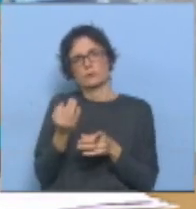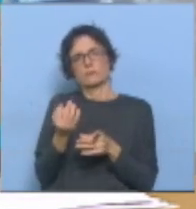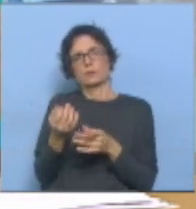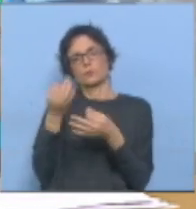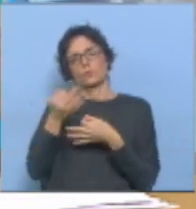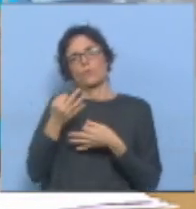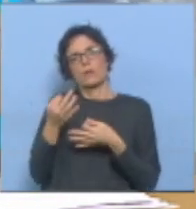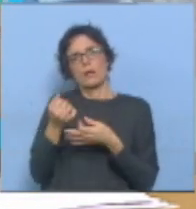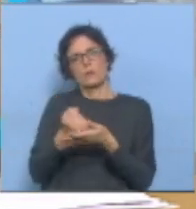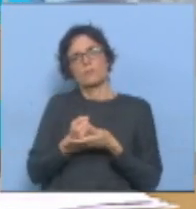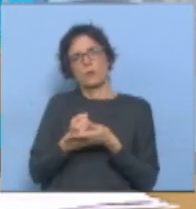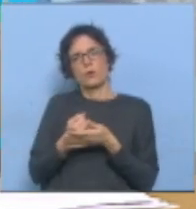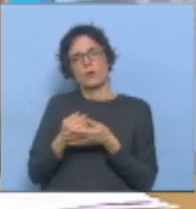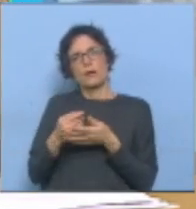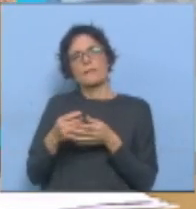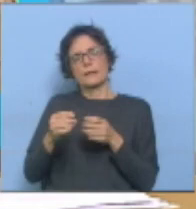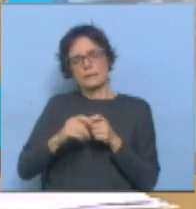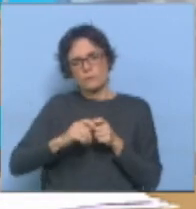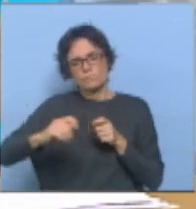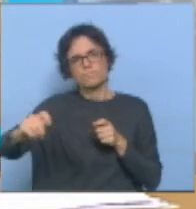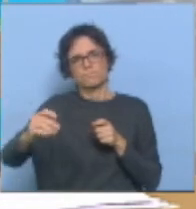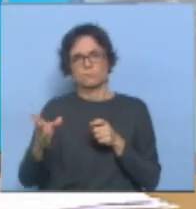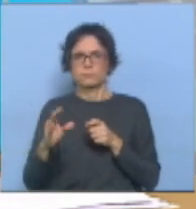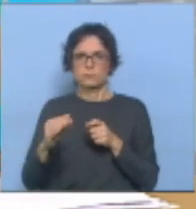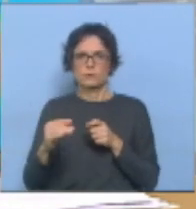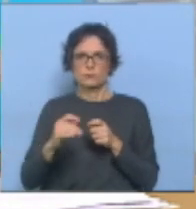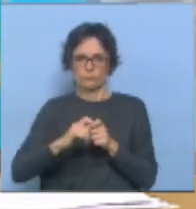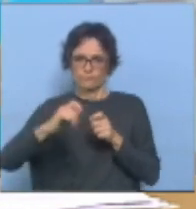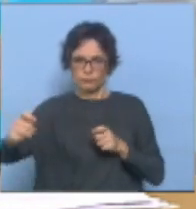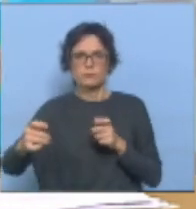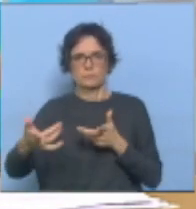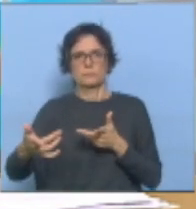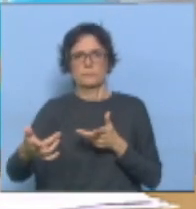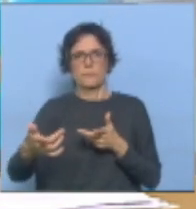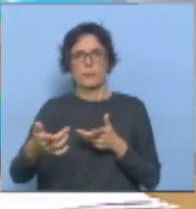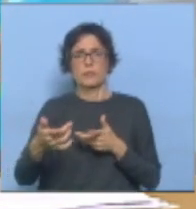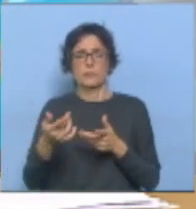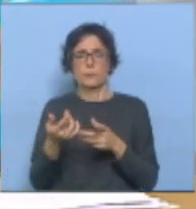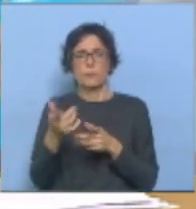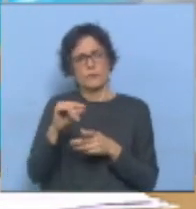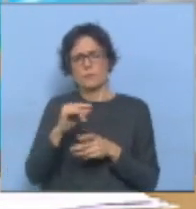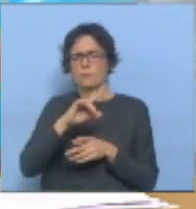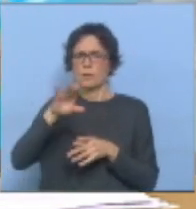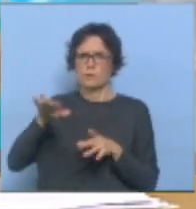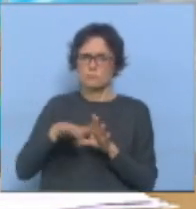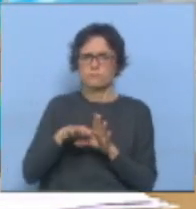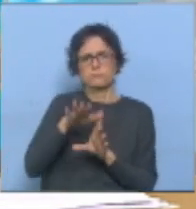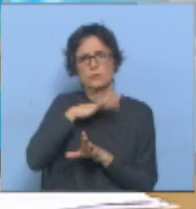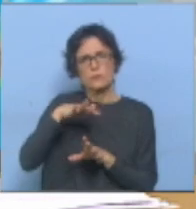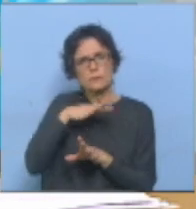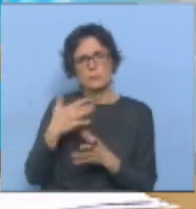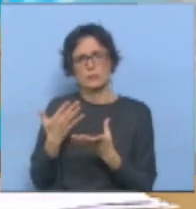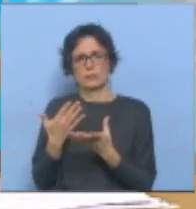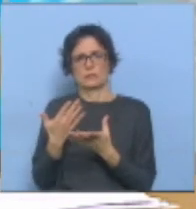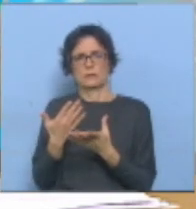o psicólogo, o pastor, o assistente religioso, integrando a família, e